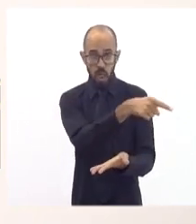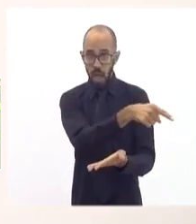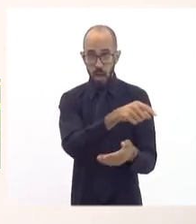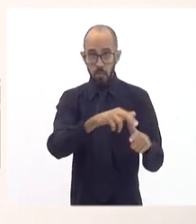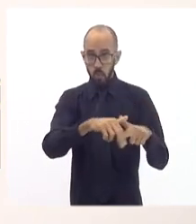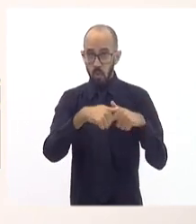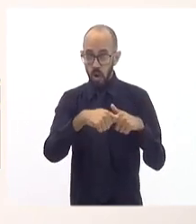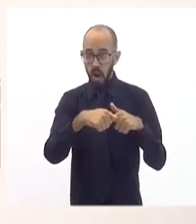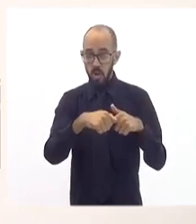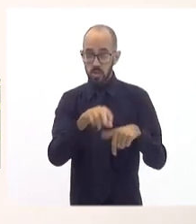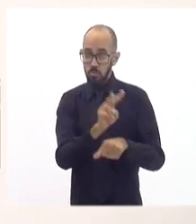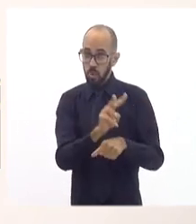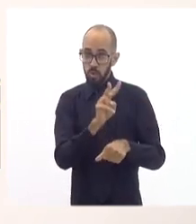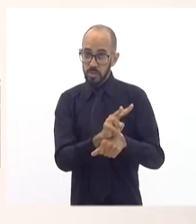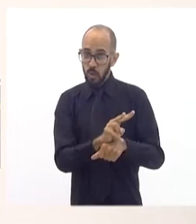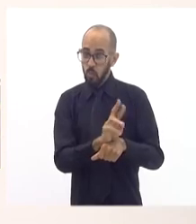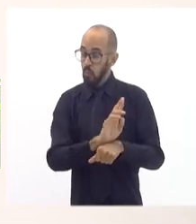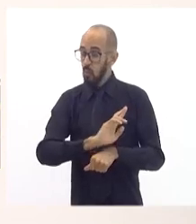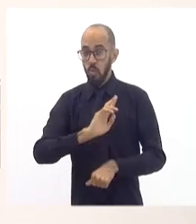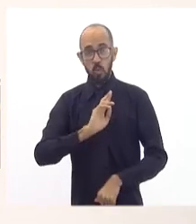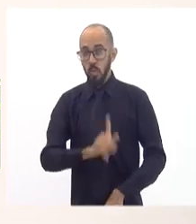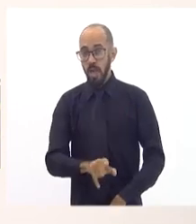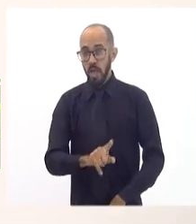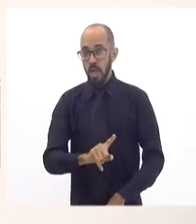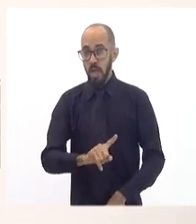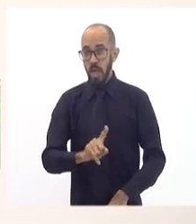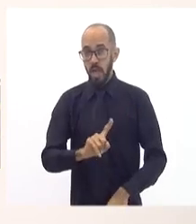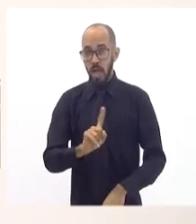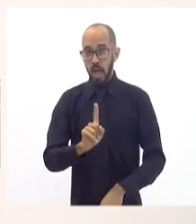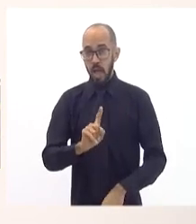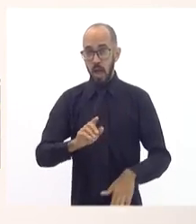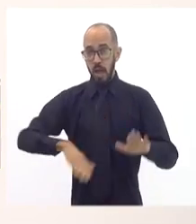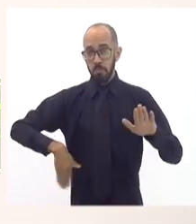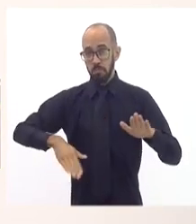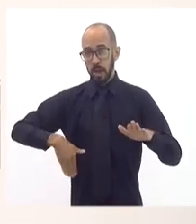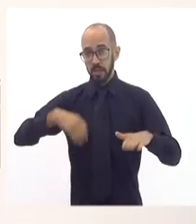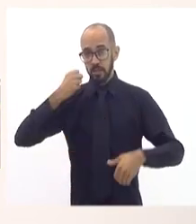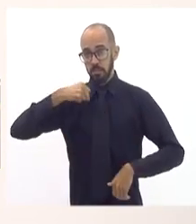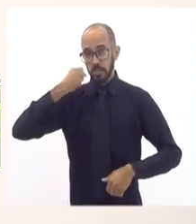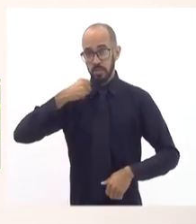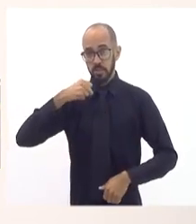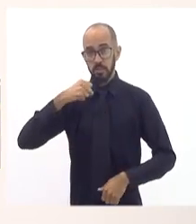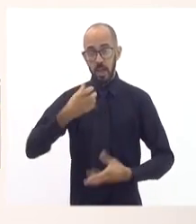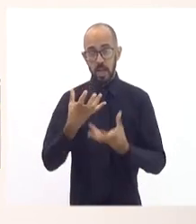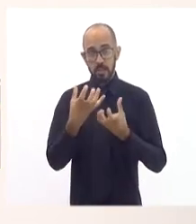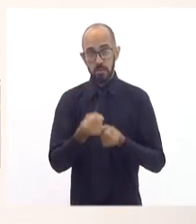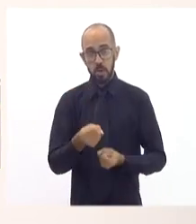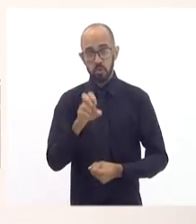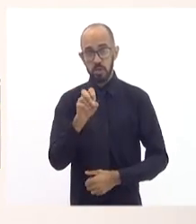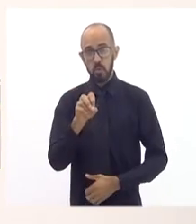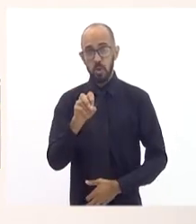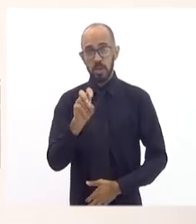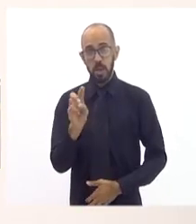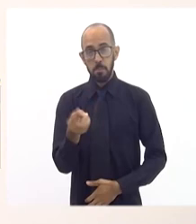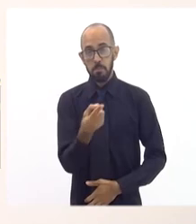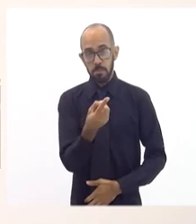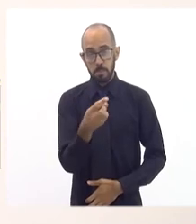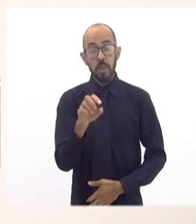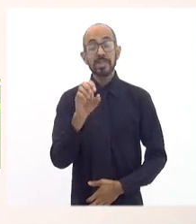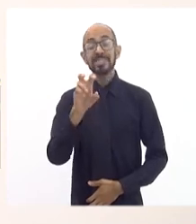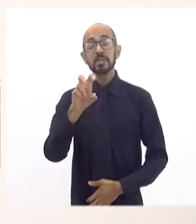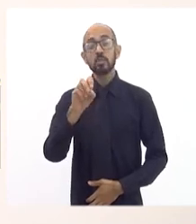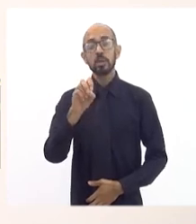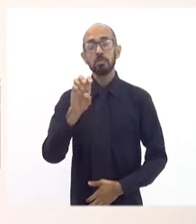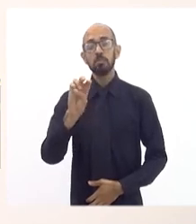colocaram não porque a praia de Sepetiba recebeu uma medida compensatória de 50 milhões Esse é um processo